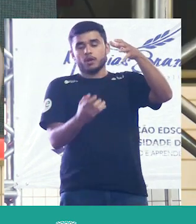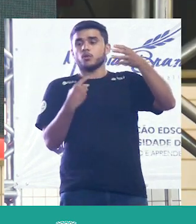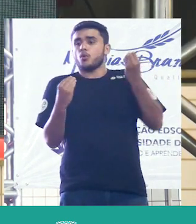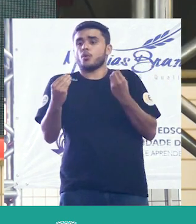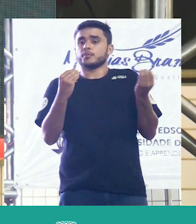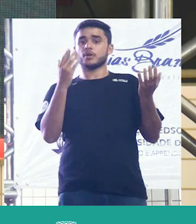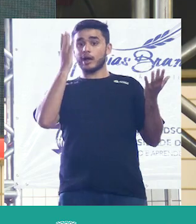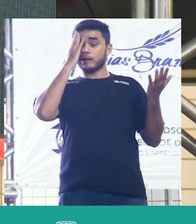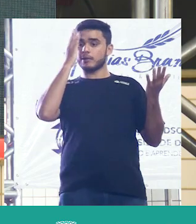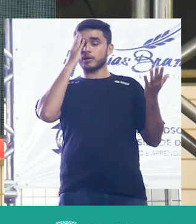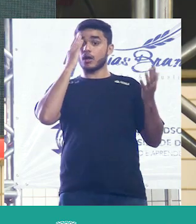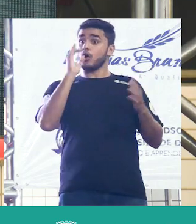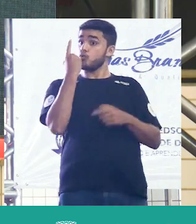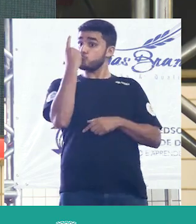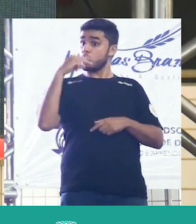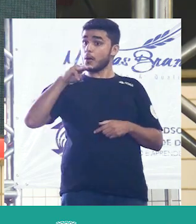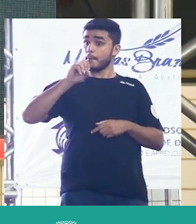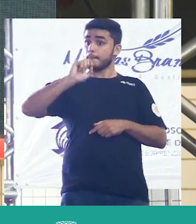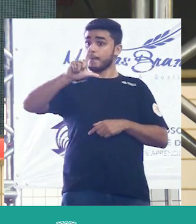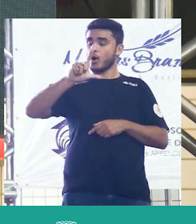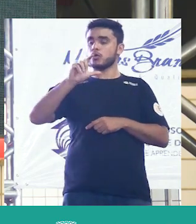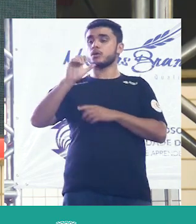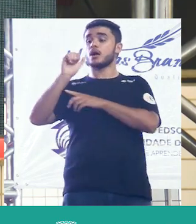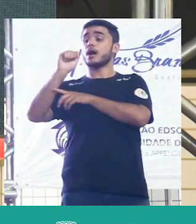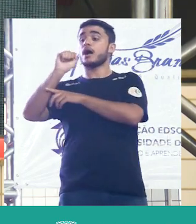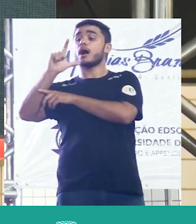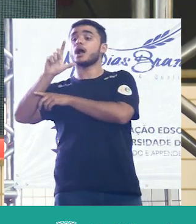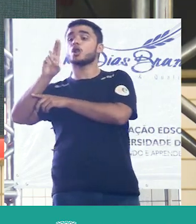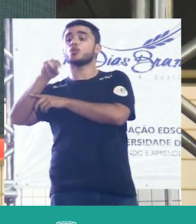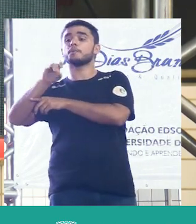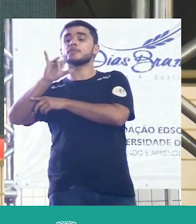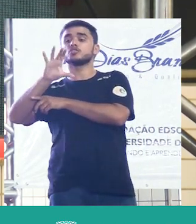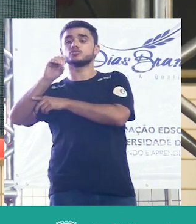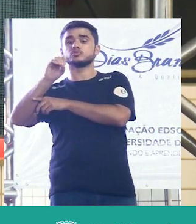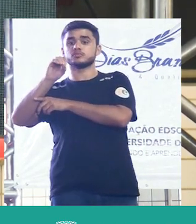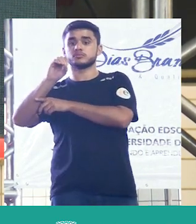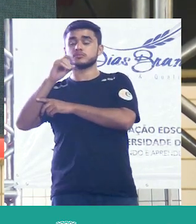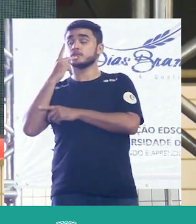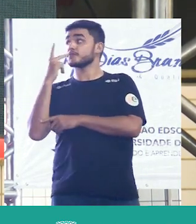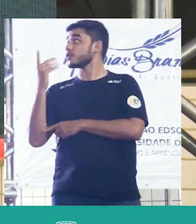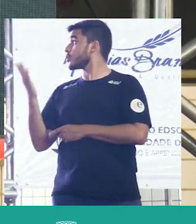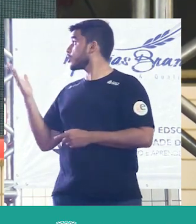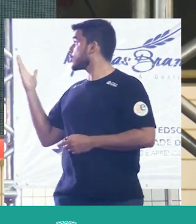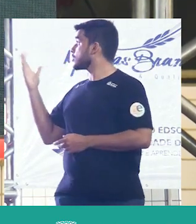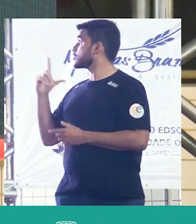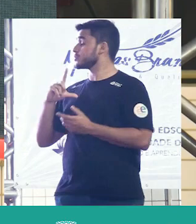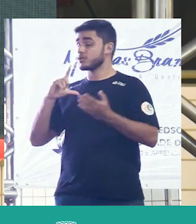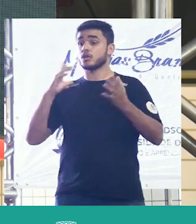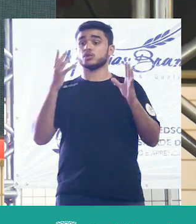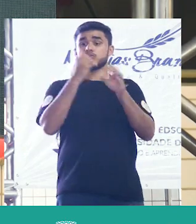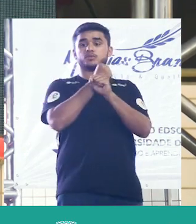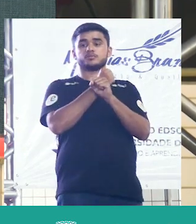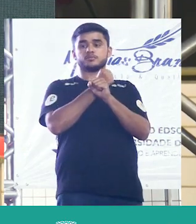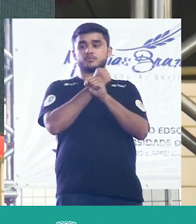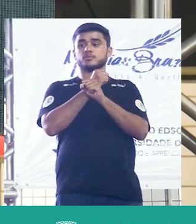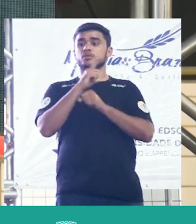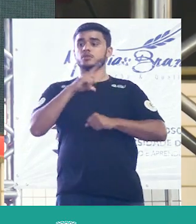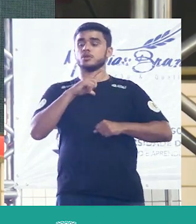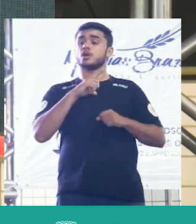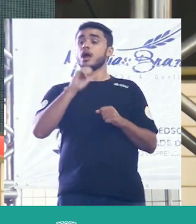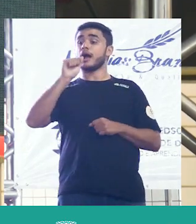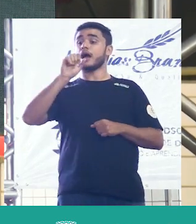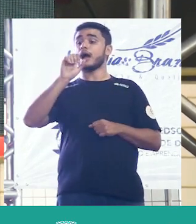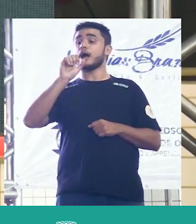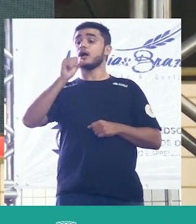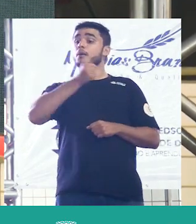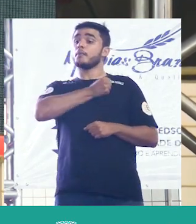pesa 342 gramas, é a massa molar. Como é que eu sei? Somando as massas atômicas